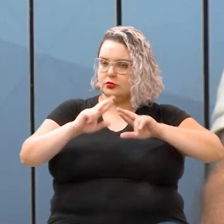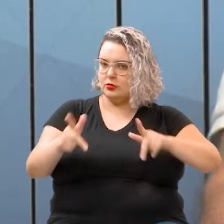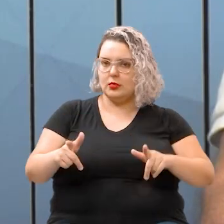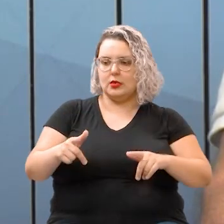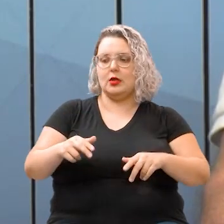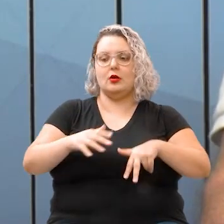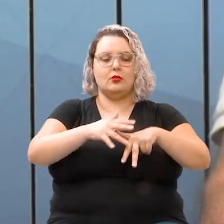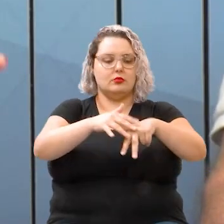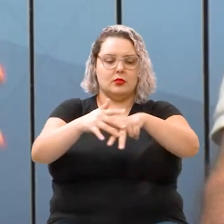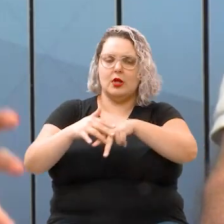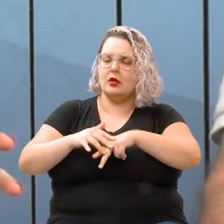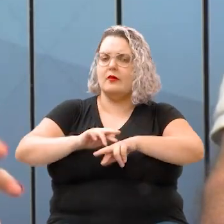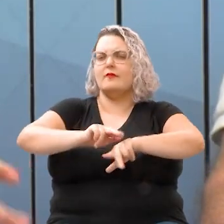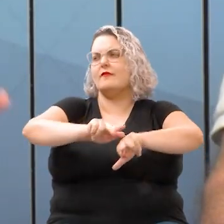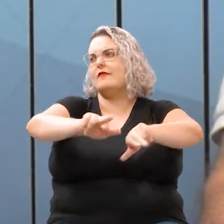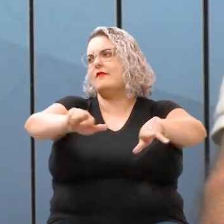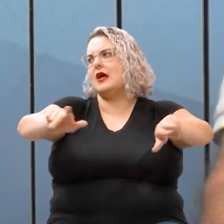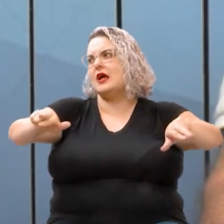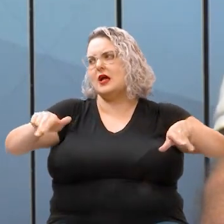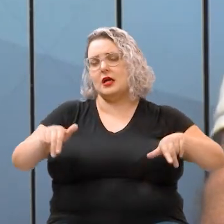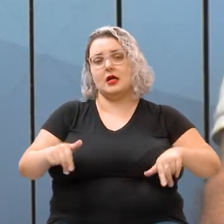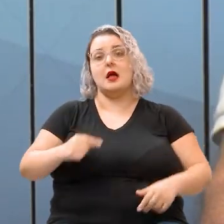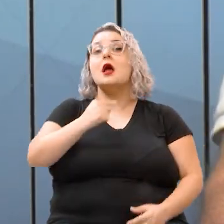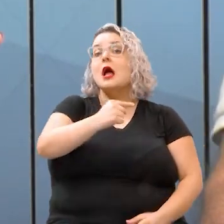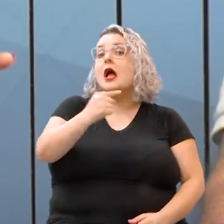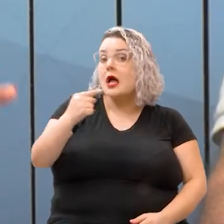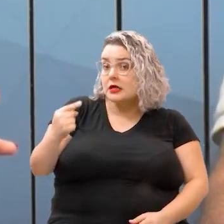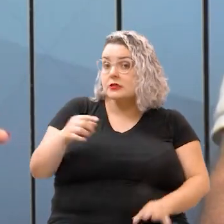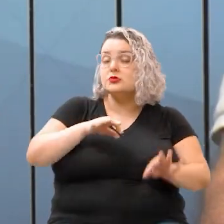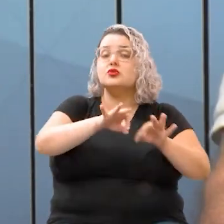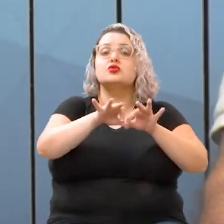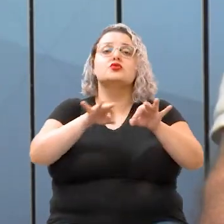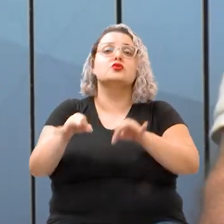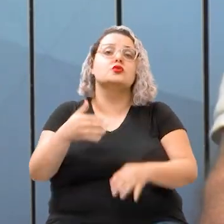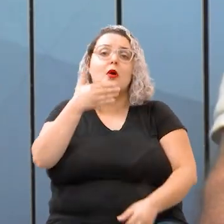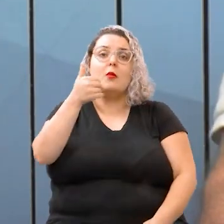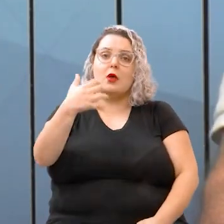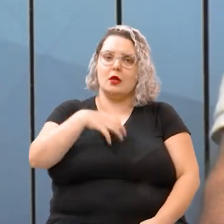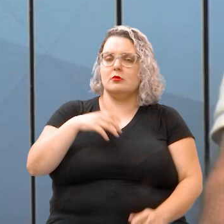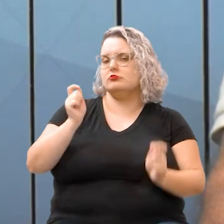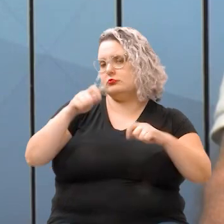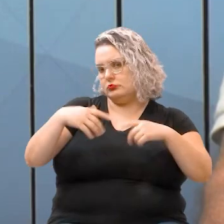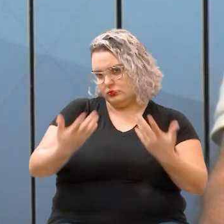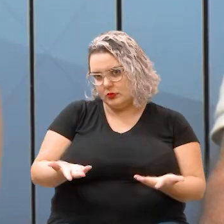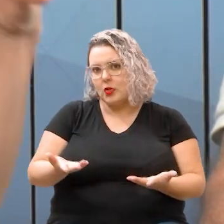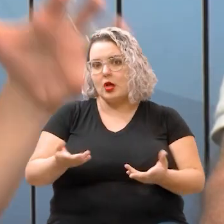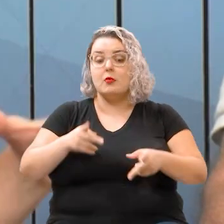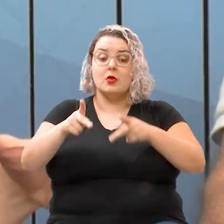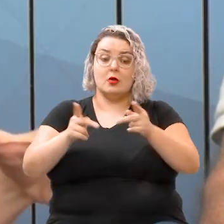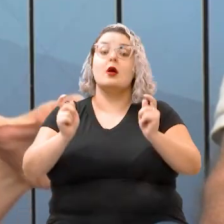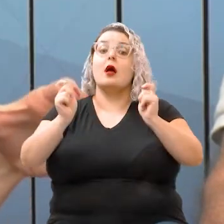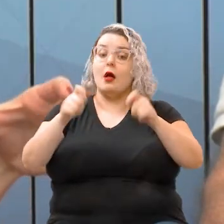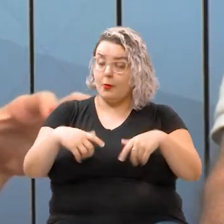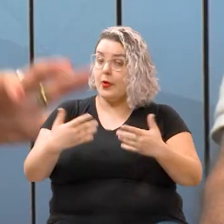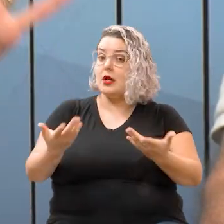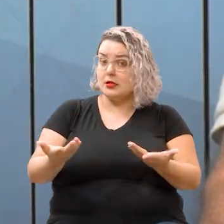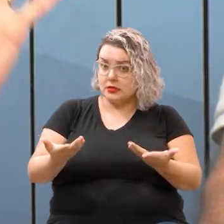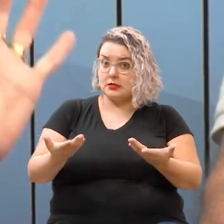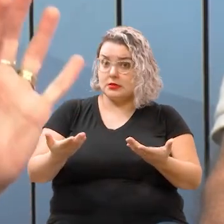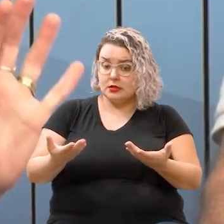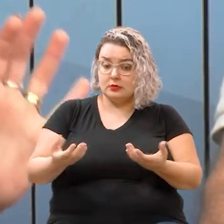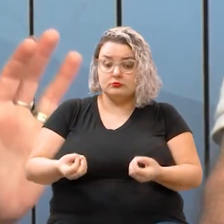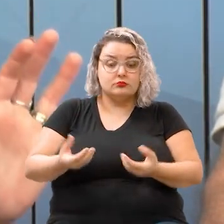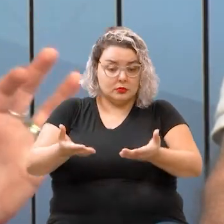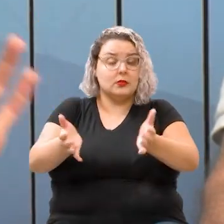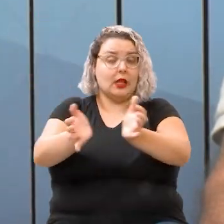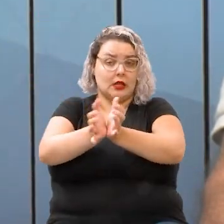de clientela é muito diverso. Então cada unidade se organiza da melhor forma para aquela população de acordo com a capacidade instalada da